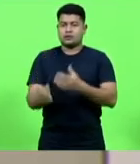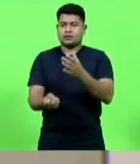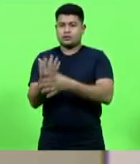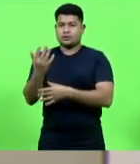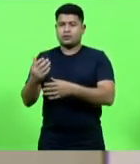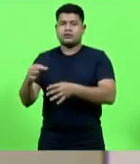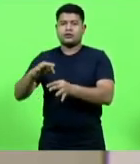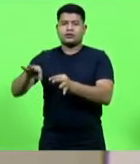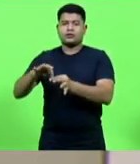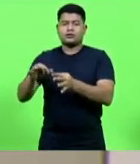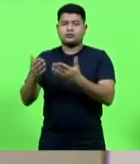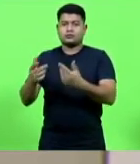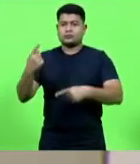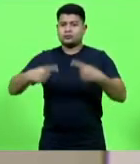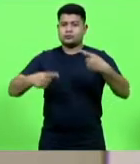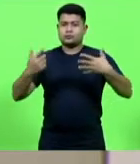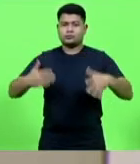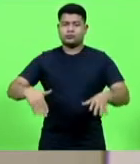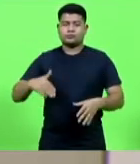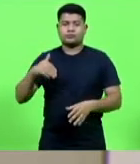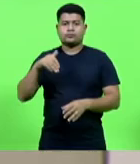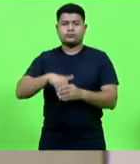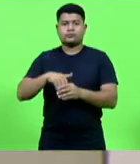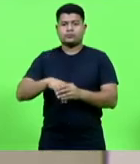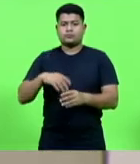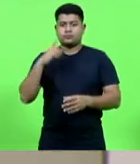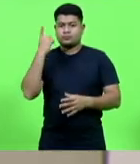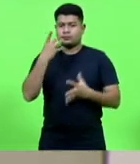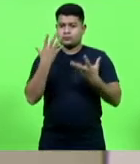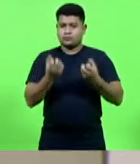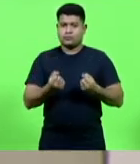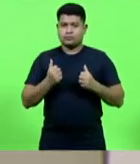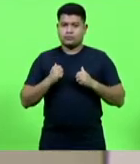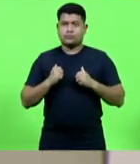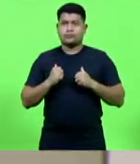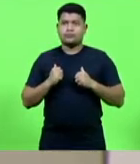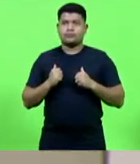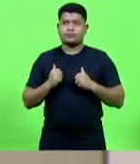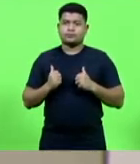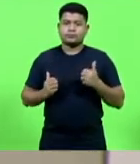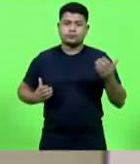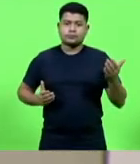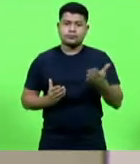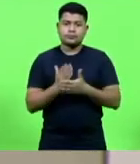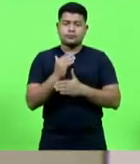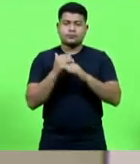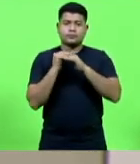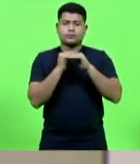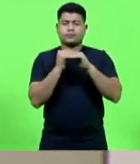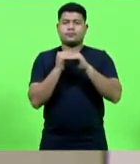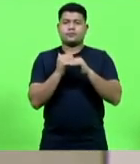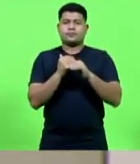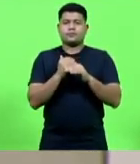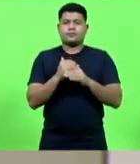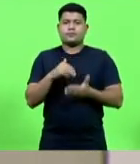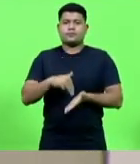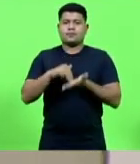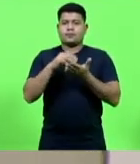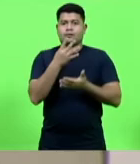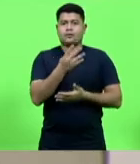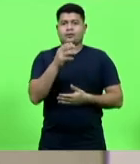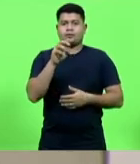discussão. Não havendo quem queira discutir, em votação, deputados que aprovam, permaneçam como se encontra, aprovado por unanimidade. Moção